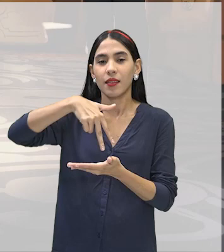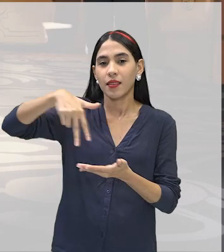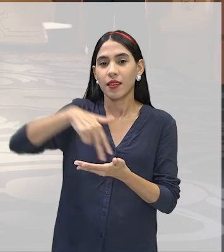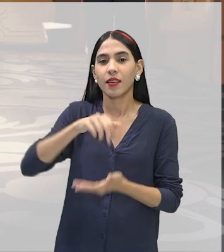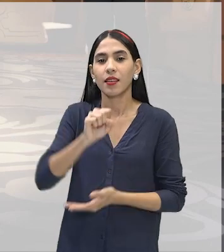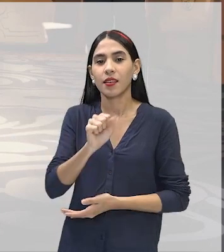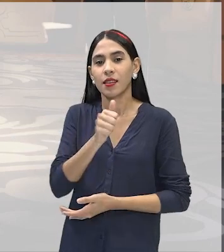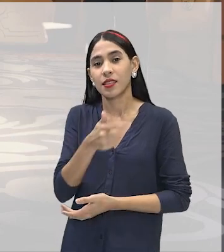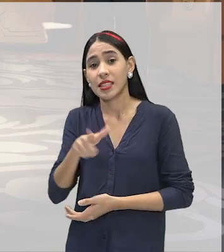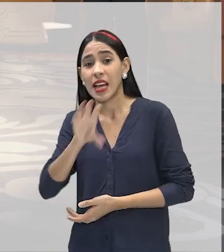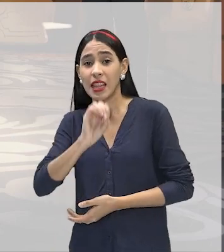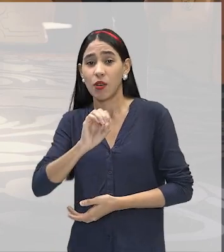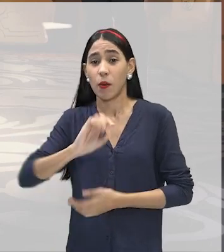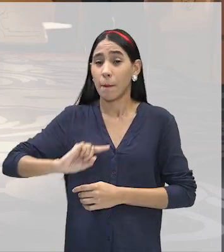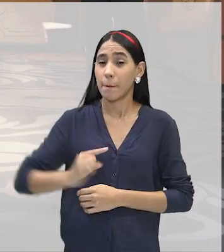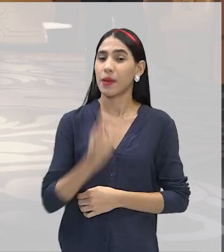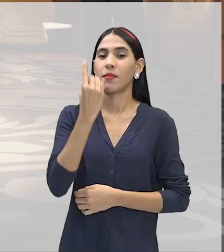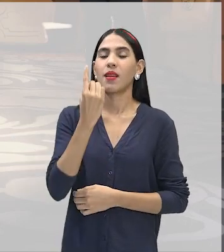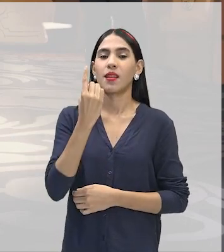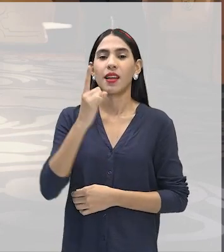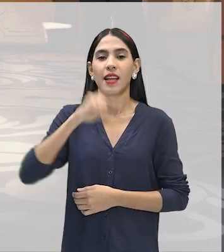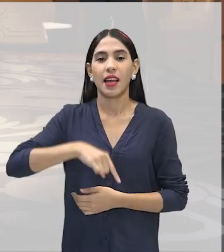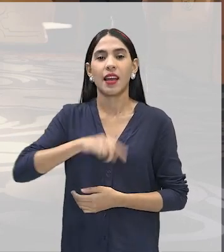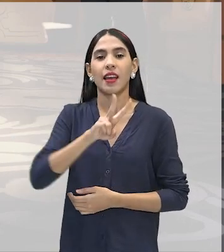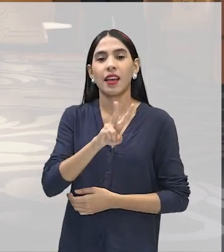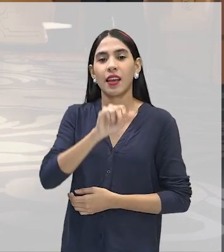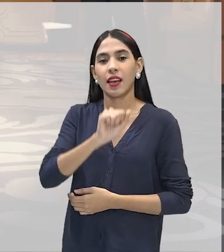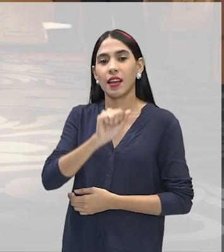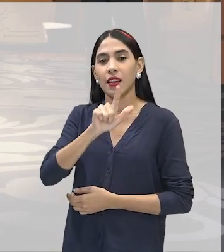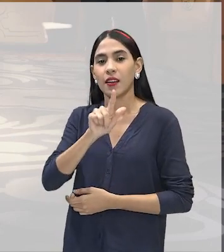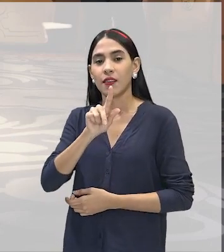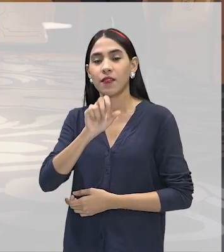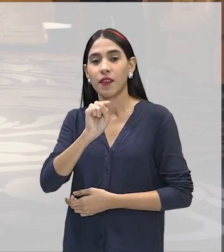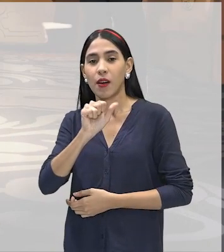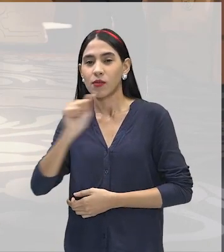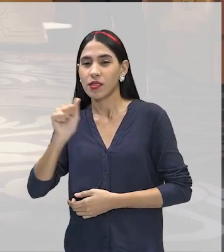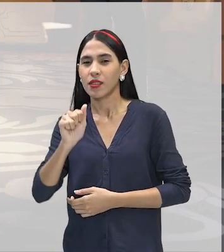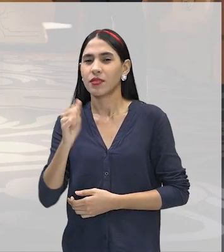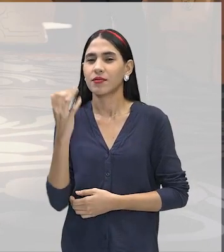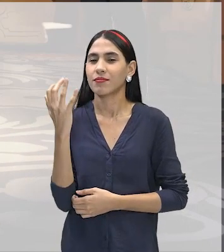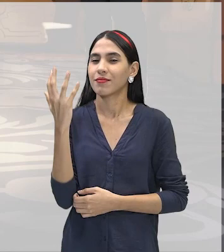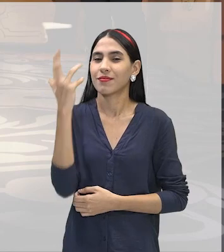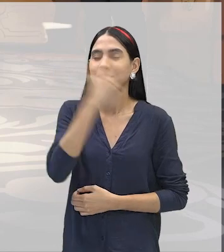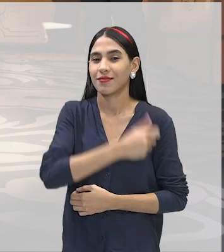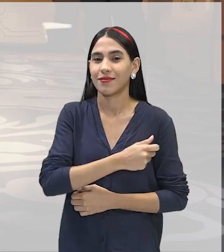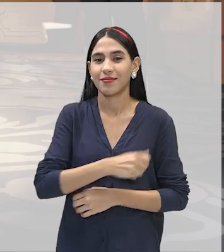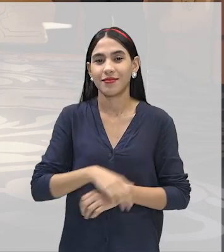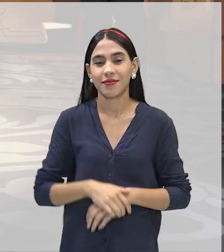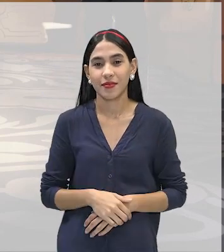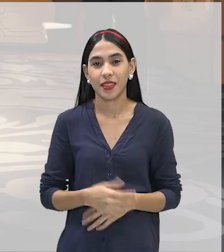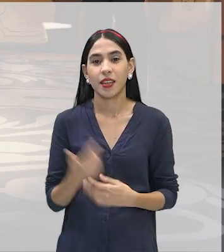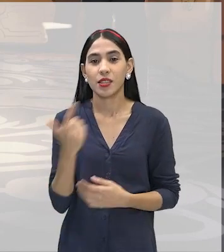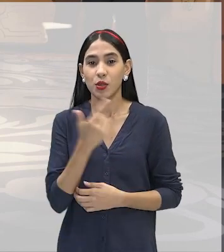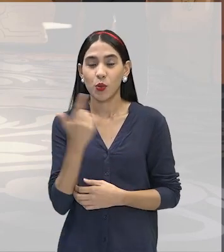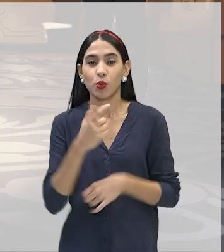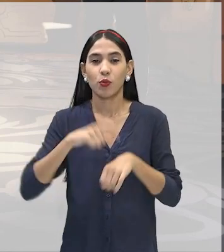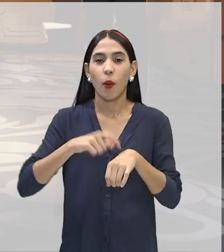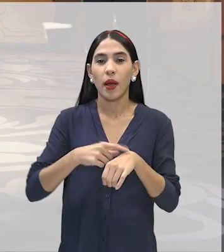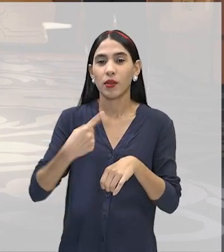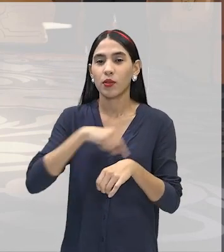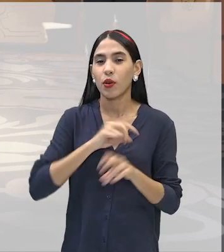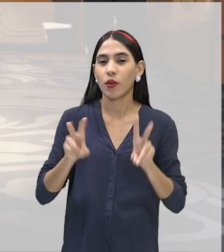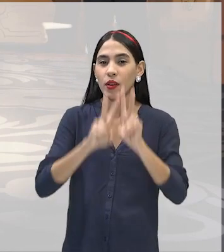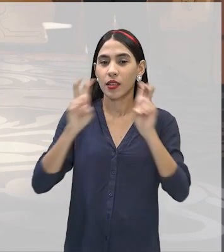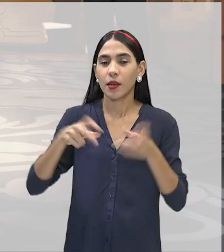salão, a primeira, que é a valsa. Muito bonita, né? Então, nessa segunda aula, nós falamos a